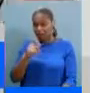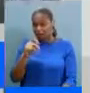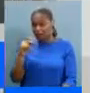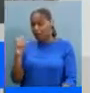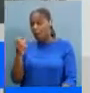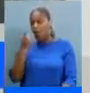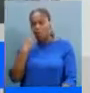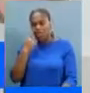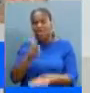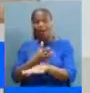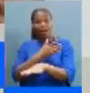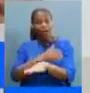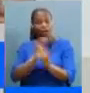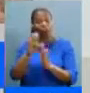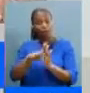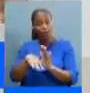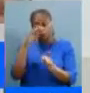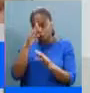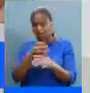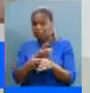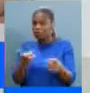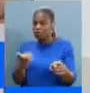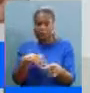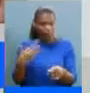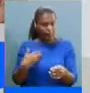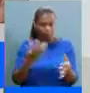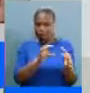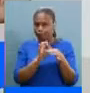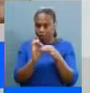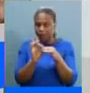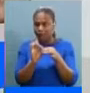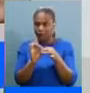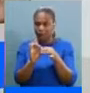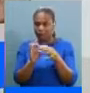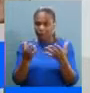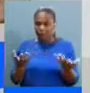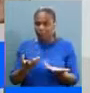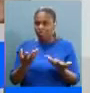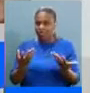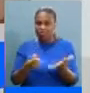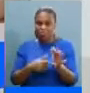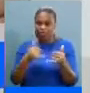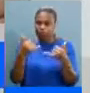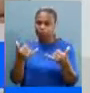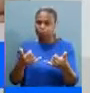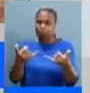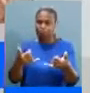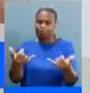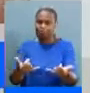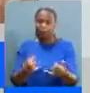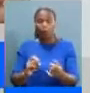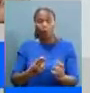Cabo Verde antes da programação do evento. Portanto, por isso é que nós não queremos ligar, portanto, o adiamento